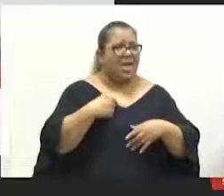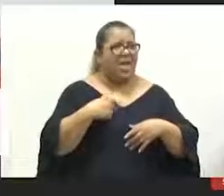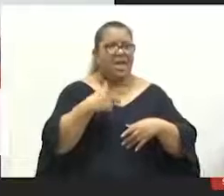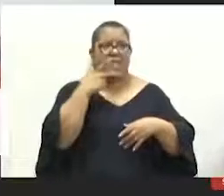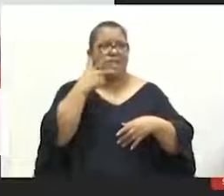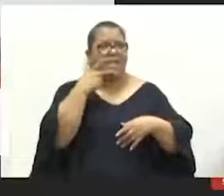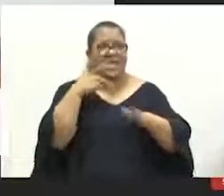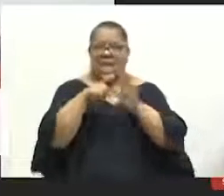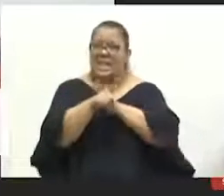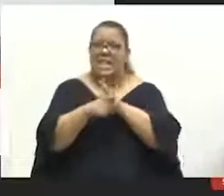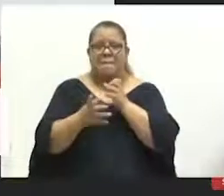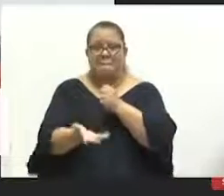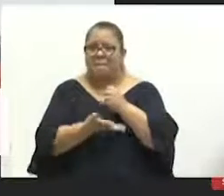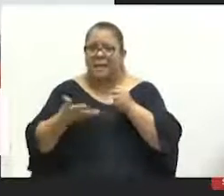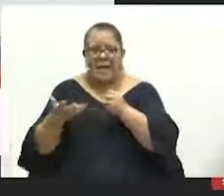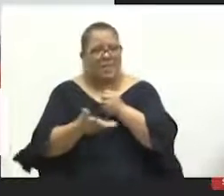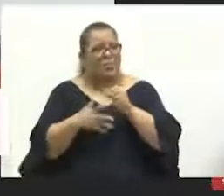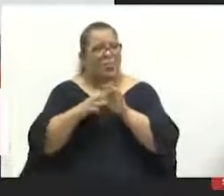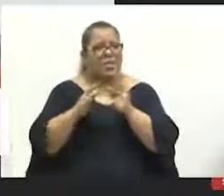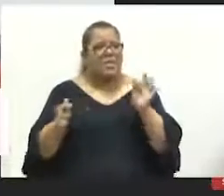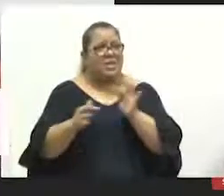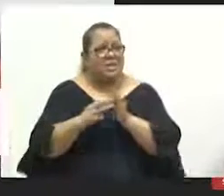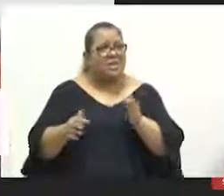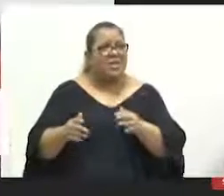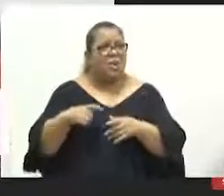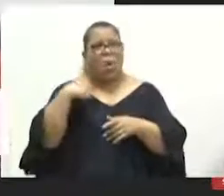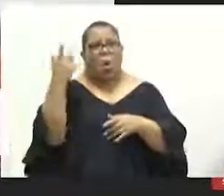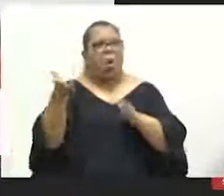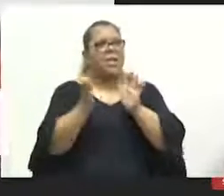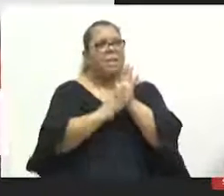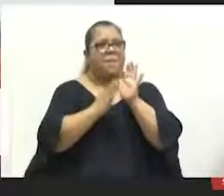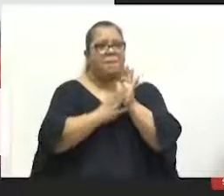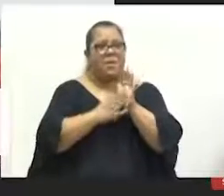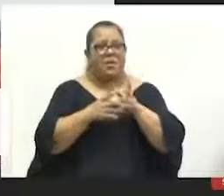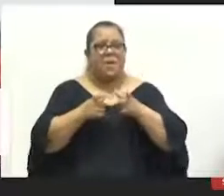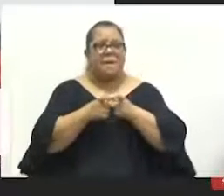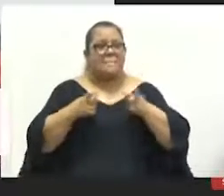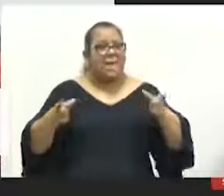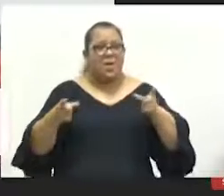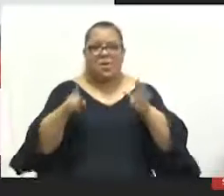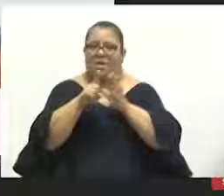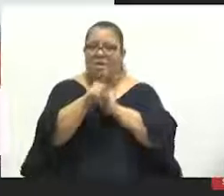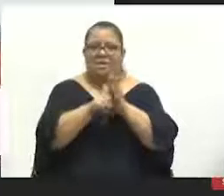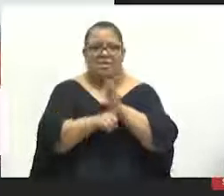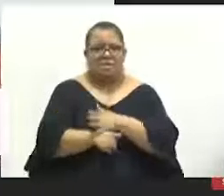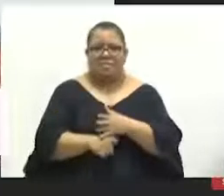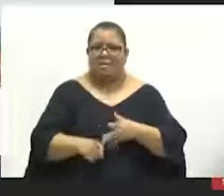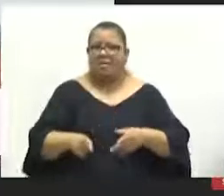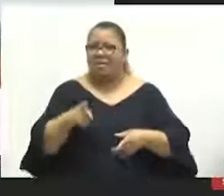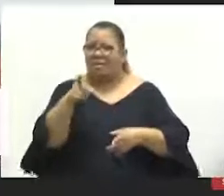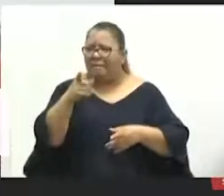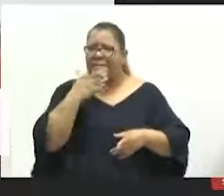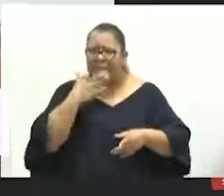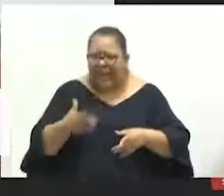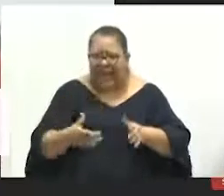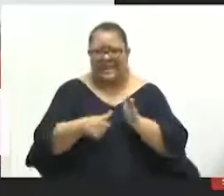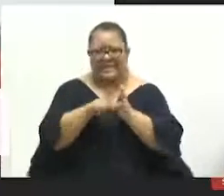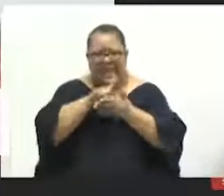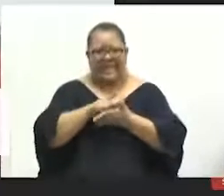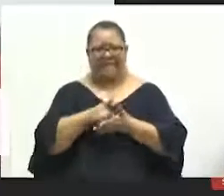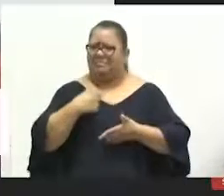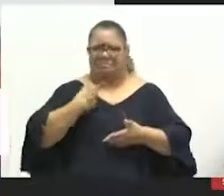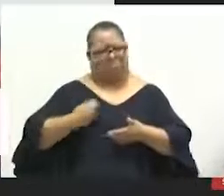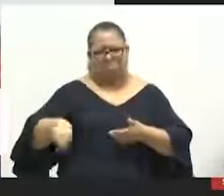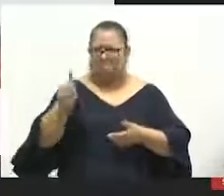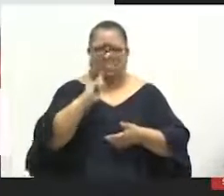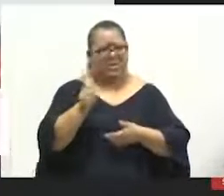de repente, pensa numa outra proposta. Mas, na maioria dos exames, uma ultrassom, isso não há necessidade de, no meu ponto de